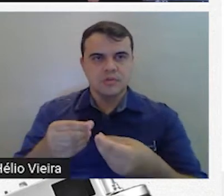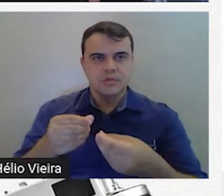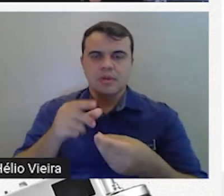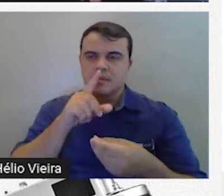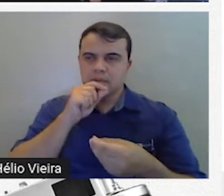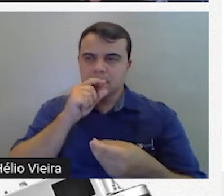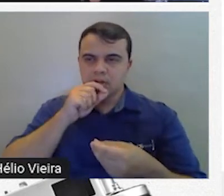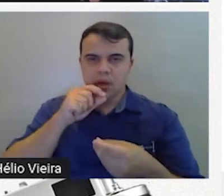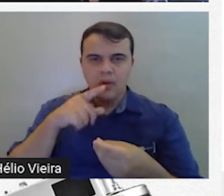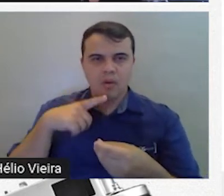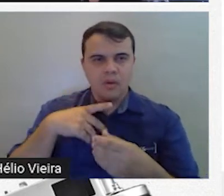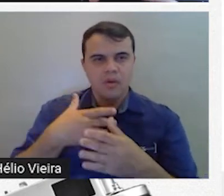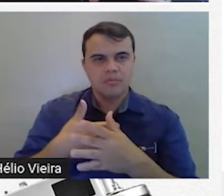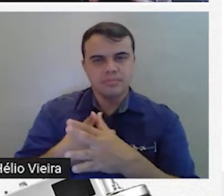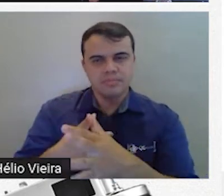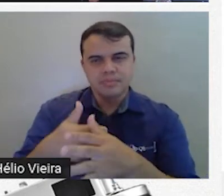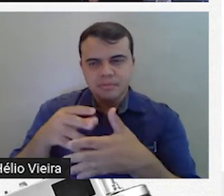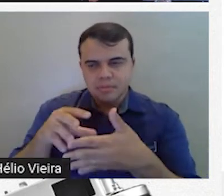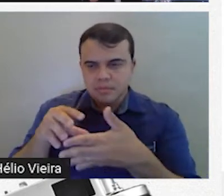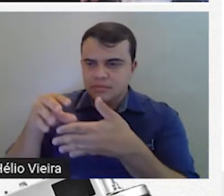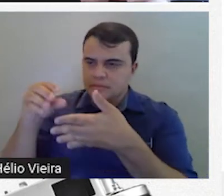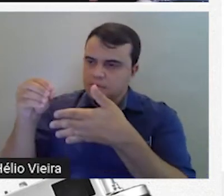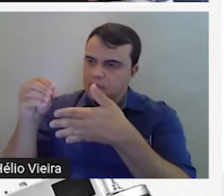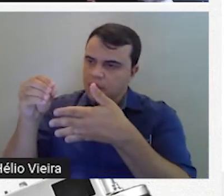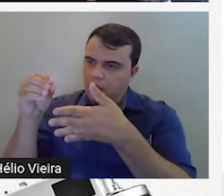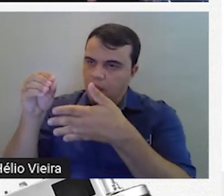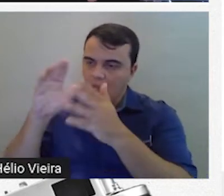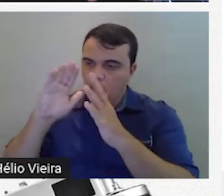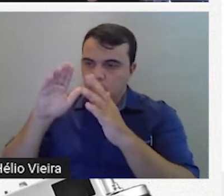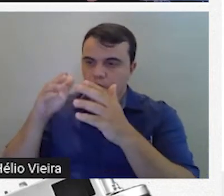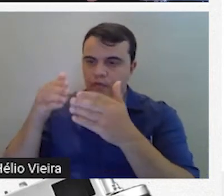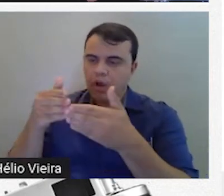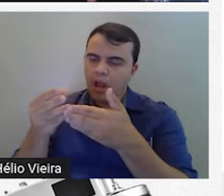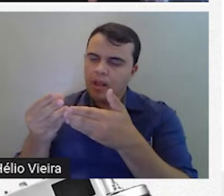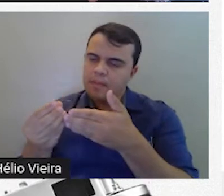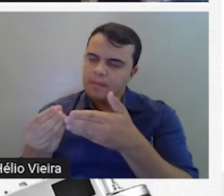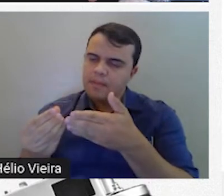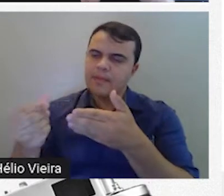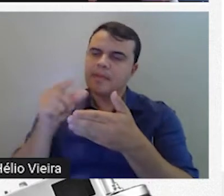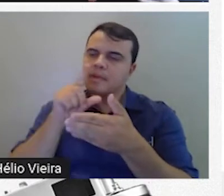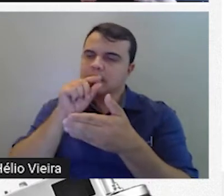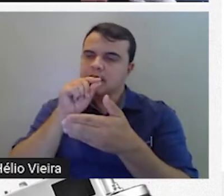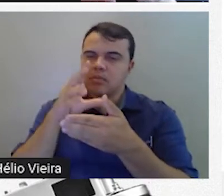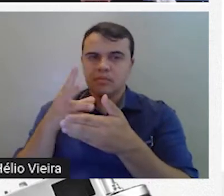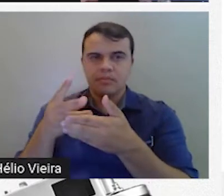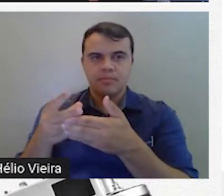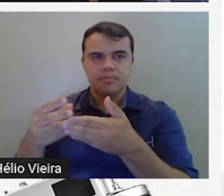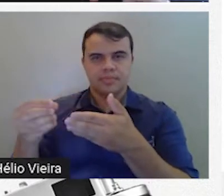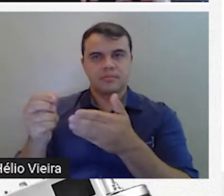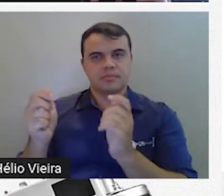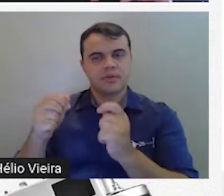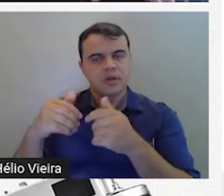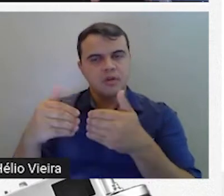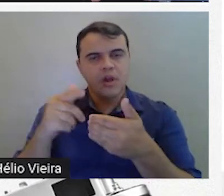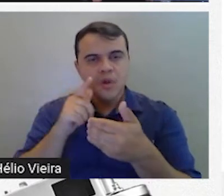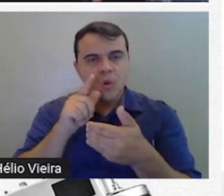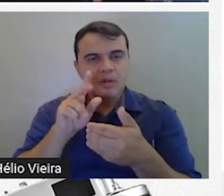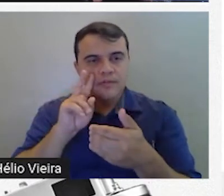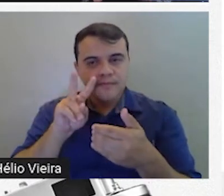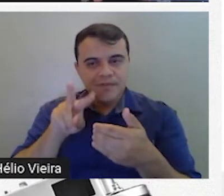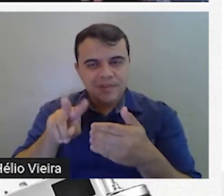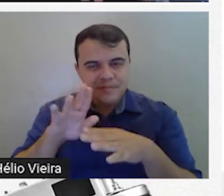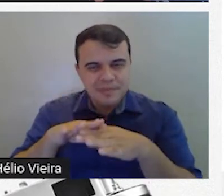passarinho. Então, ali o foco seria na pena do passarinho, né? Então, a gente vai conseguir ver